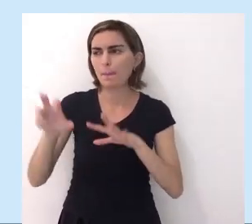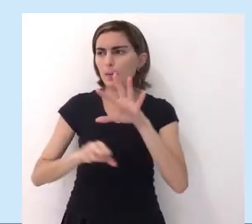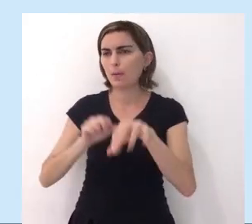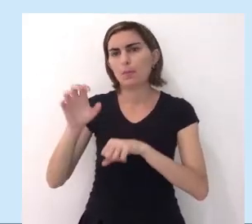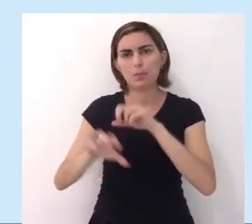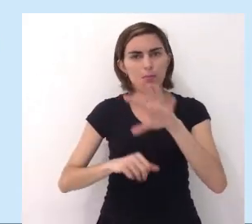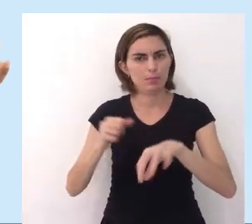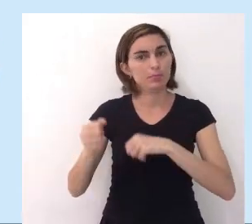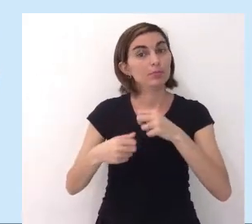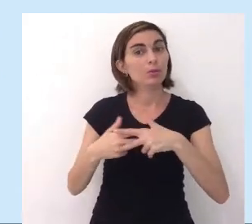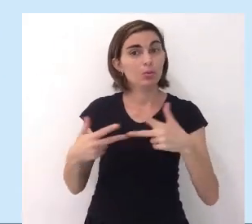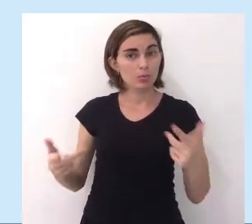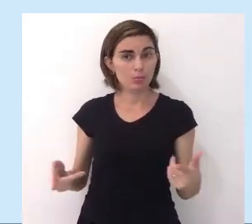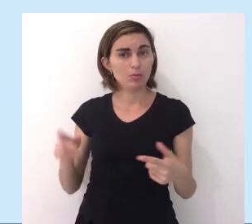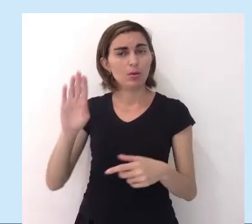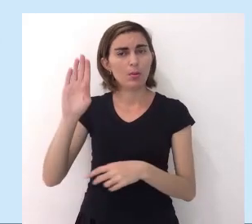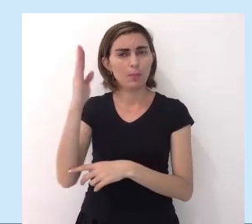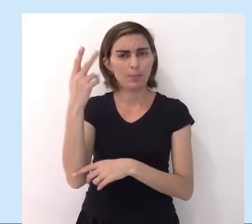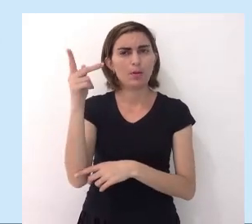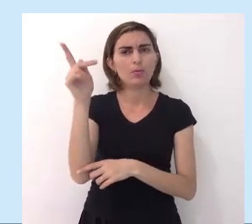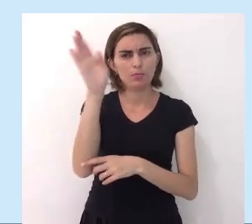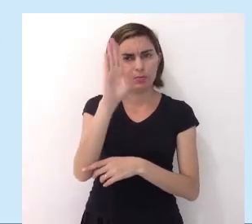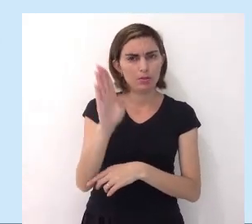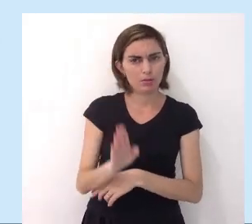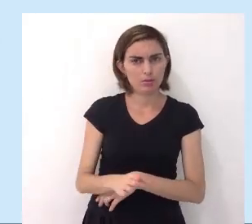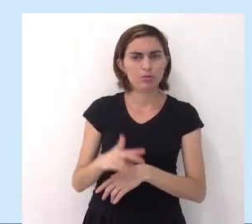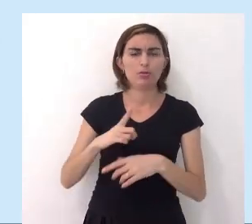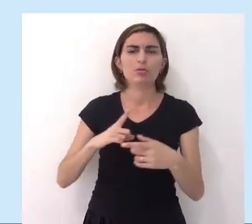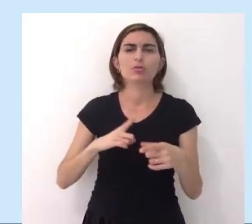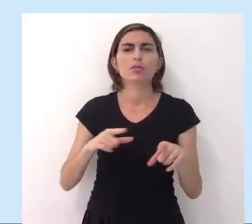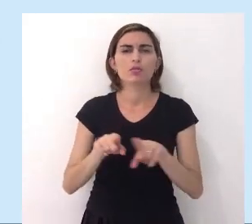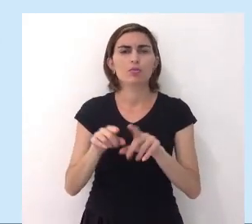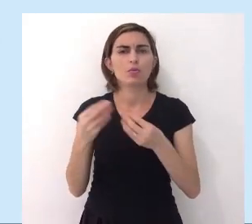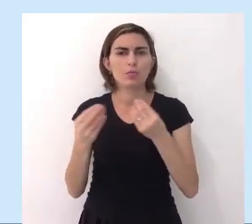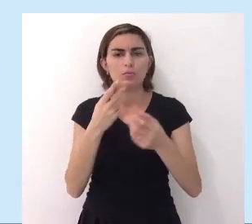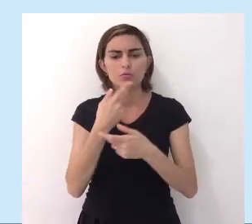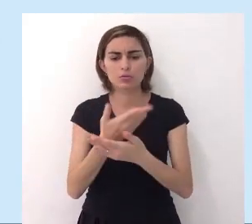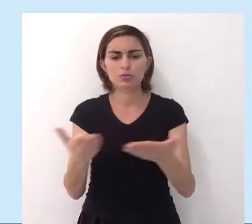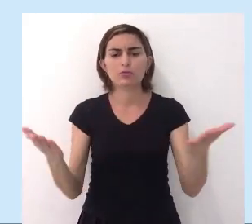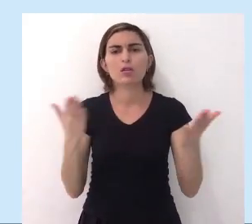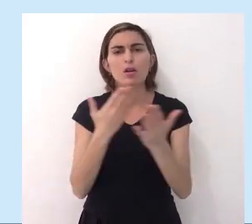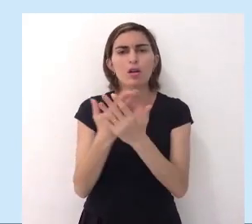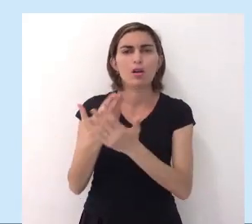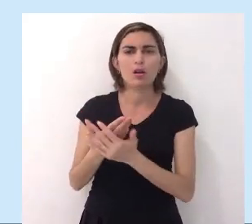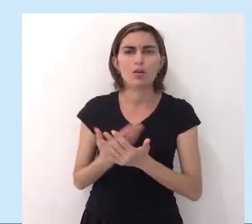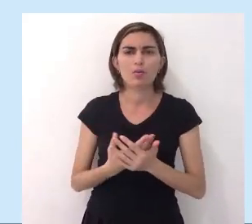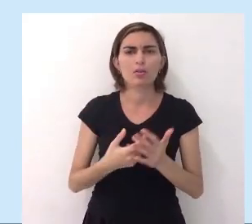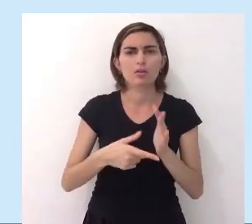muito grande, tá, do pau-brasil. Muitos índios, né, como vocês viram na tela anterior,